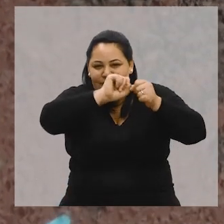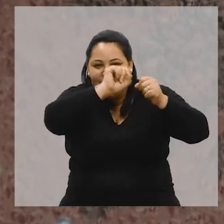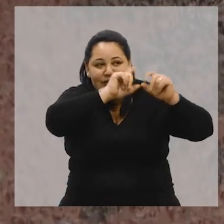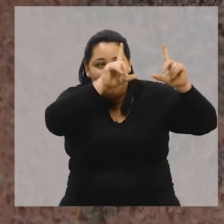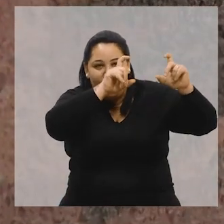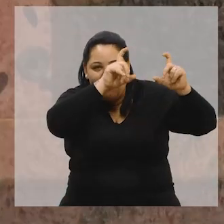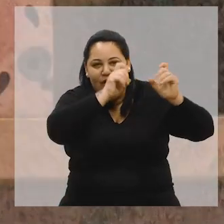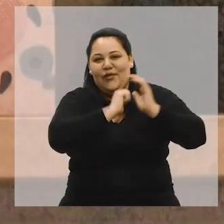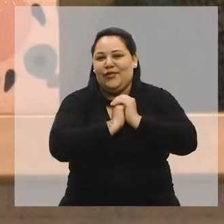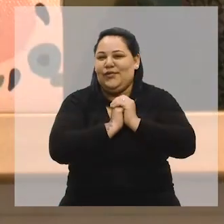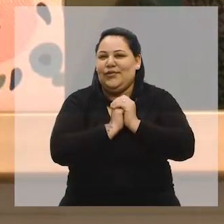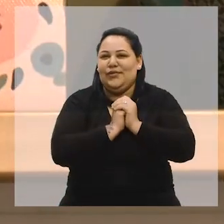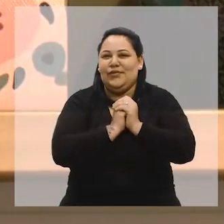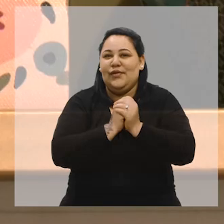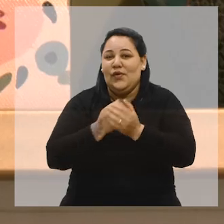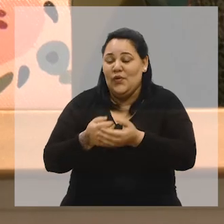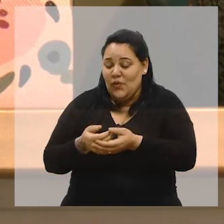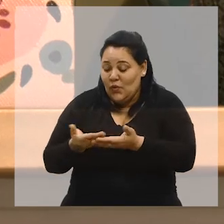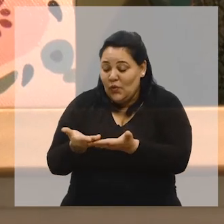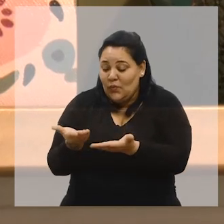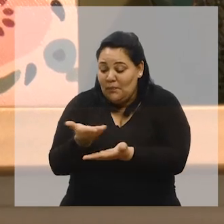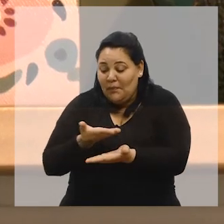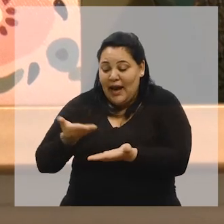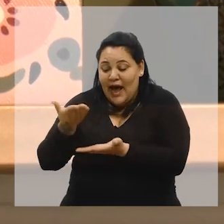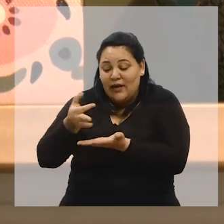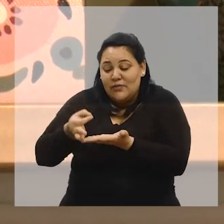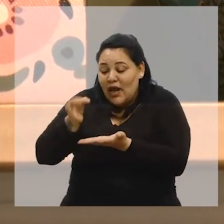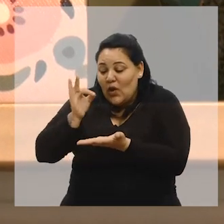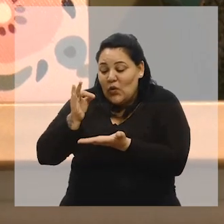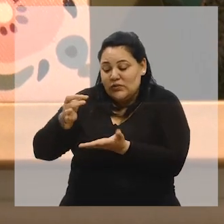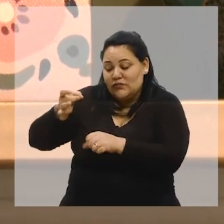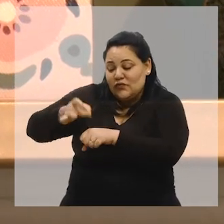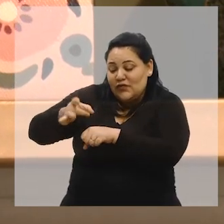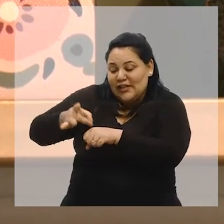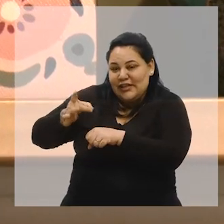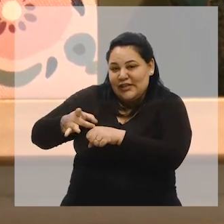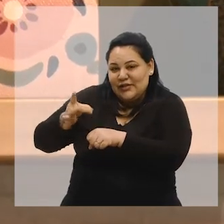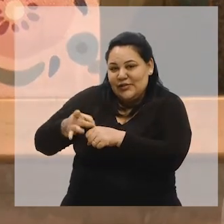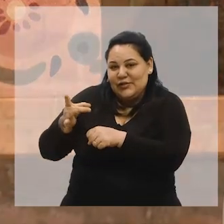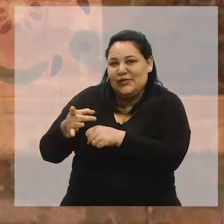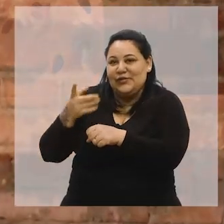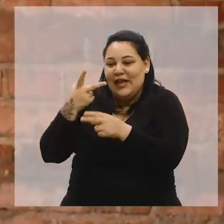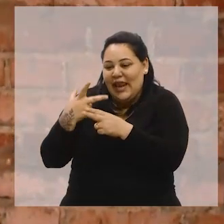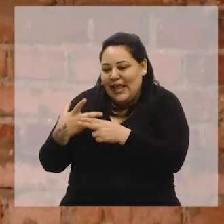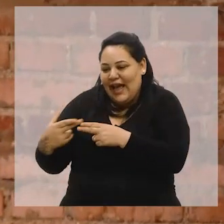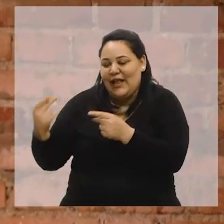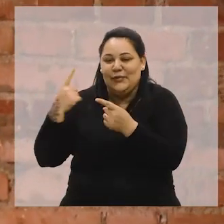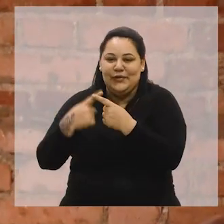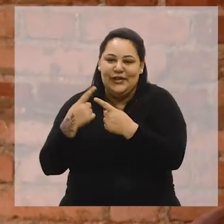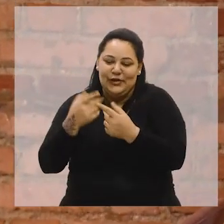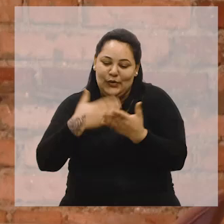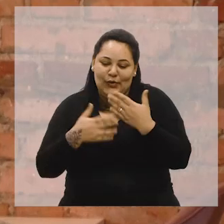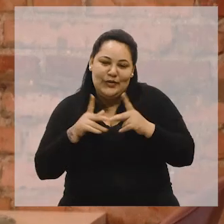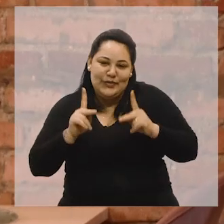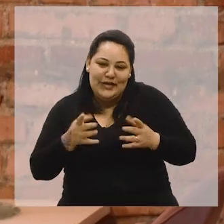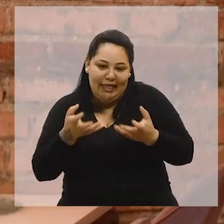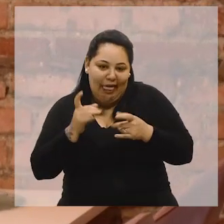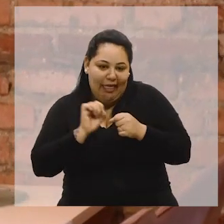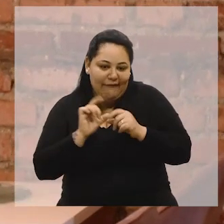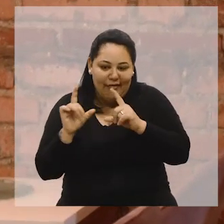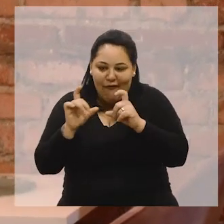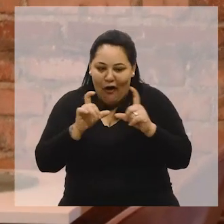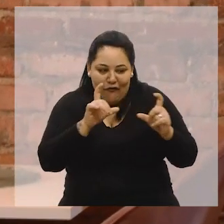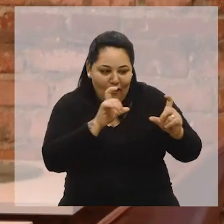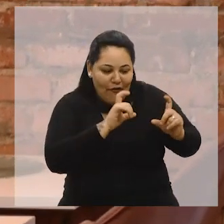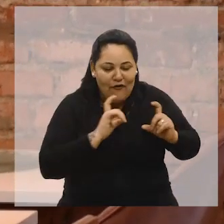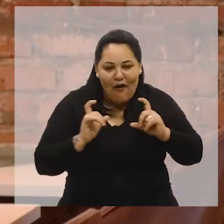uma foto, uma louça que seja charmosa também, porque a gente sabe que agora é tudo instagramável, tudo é fotografado, né?